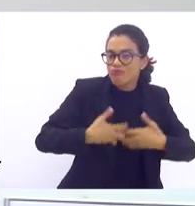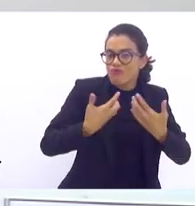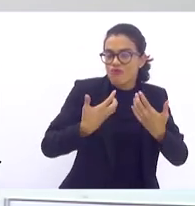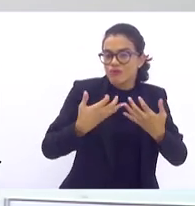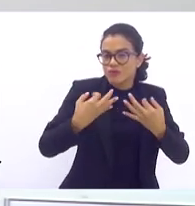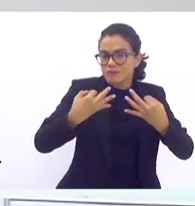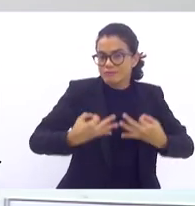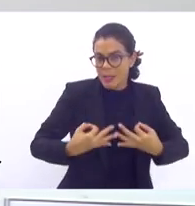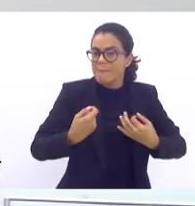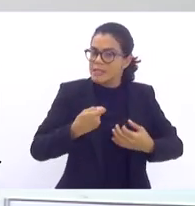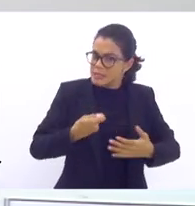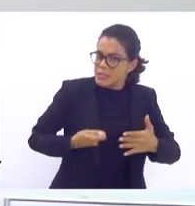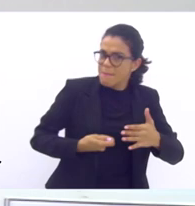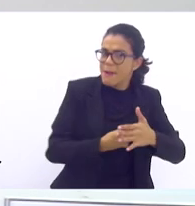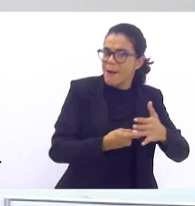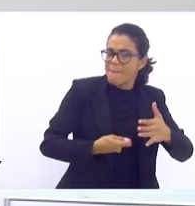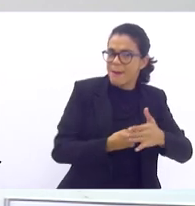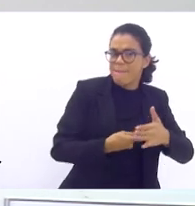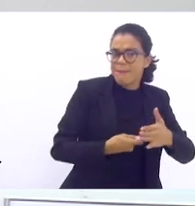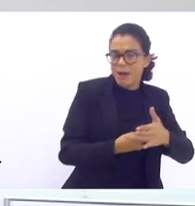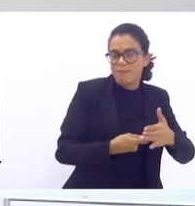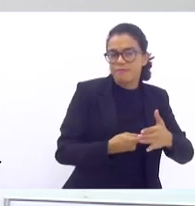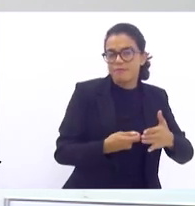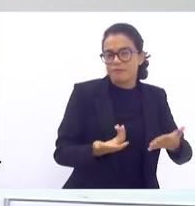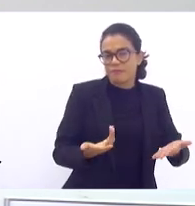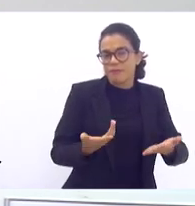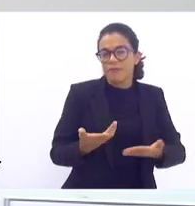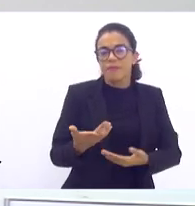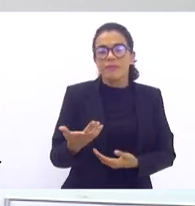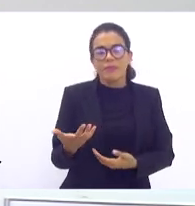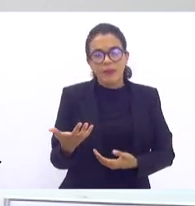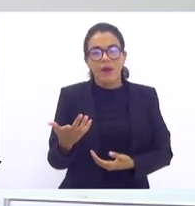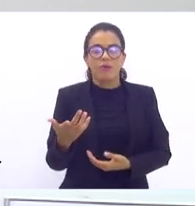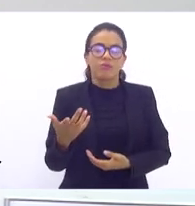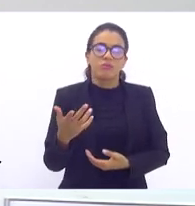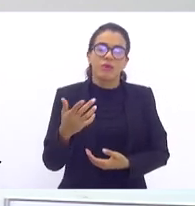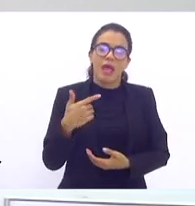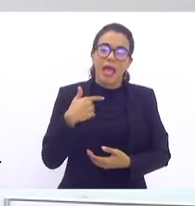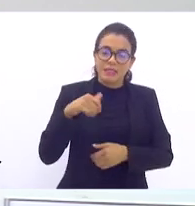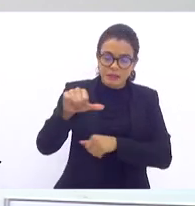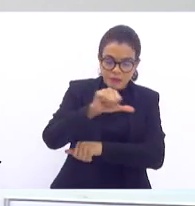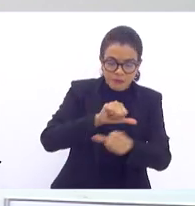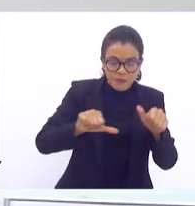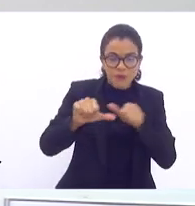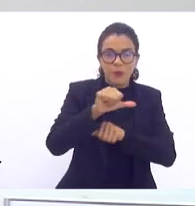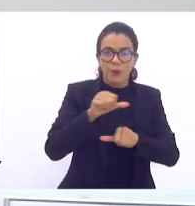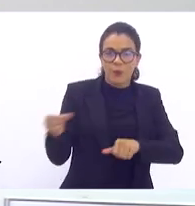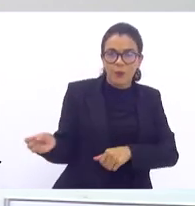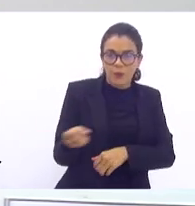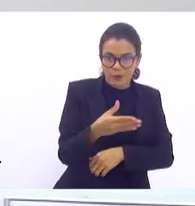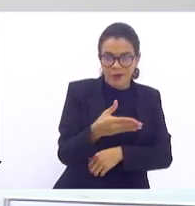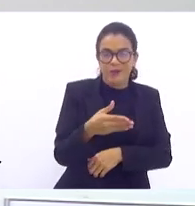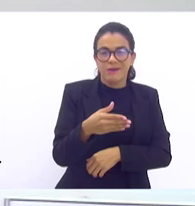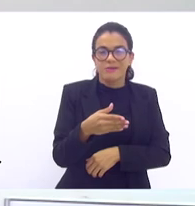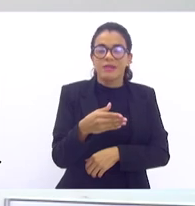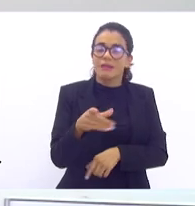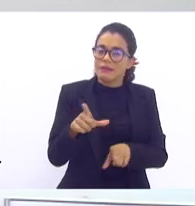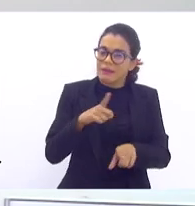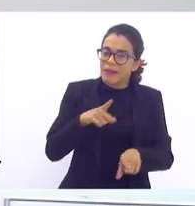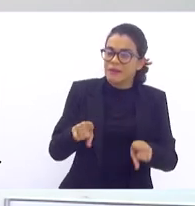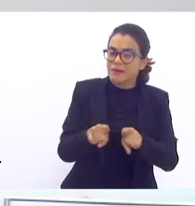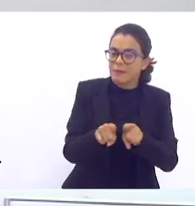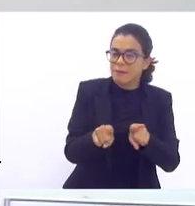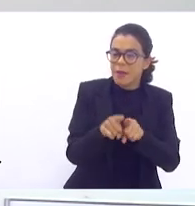precisa ser cobrada Então eu acho que dentro dessas inovações que nós vamos fazer o ano que vem nós vamos ter também